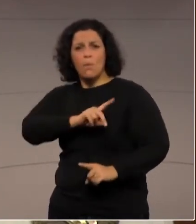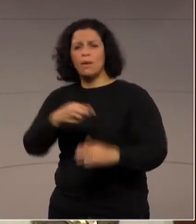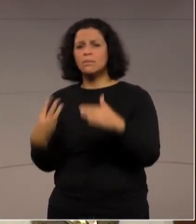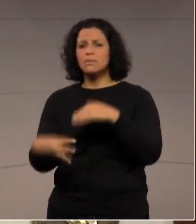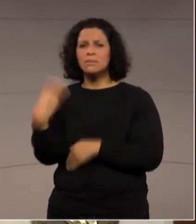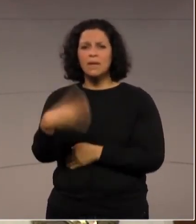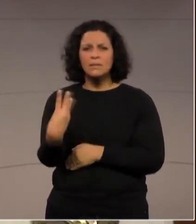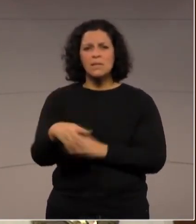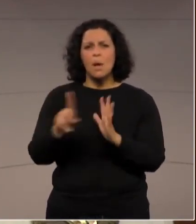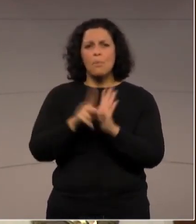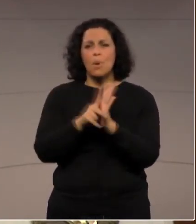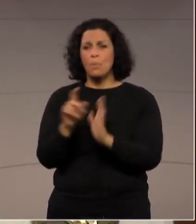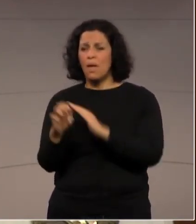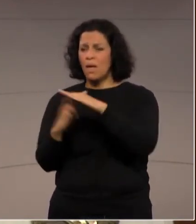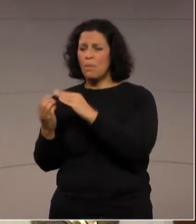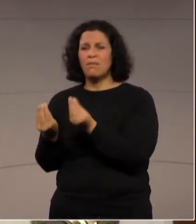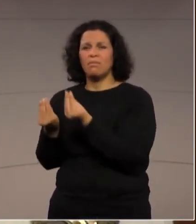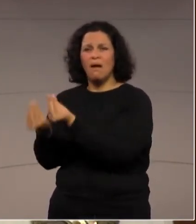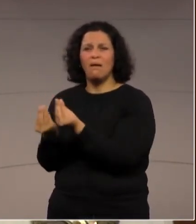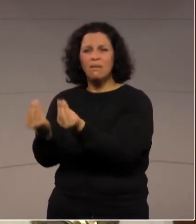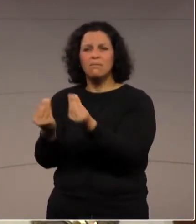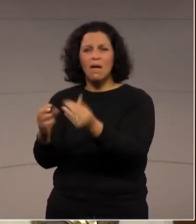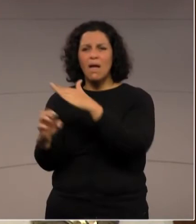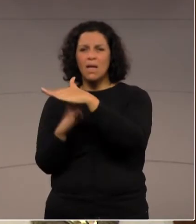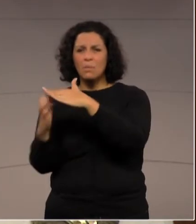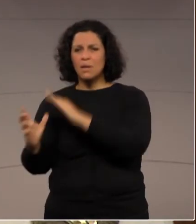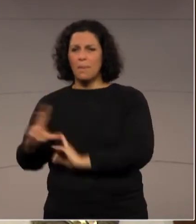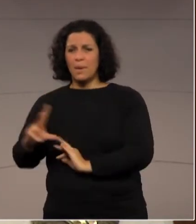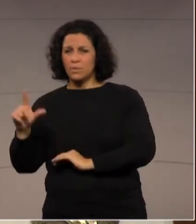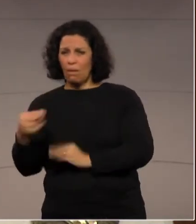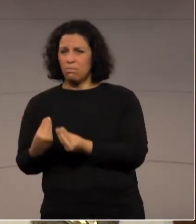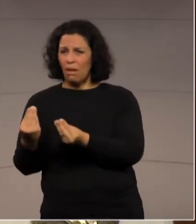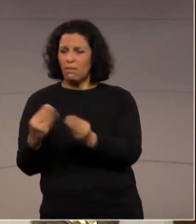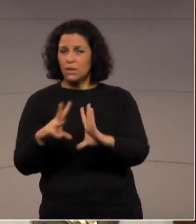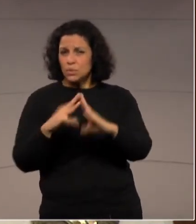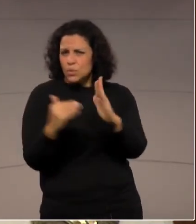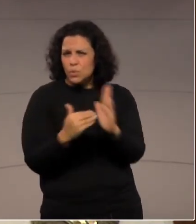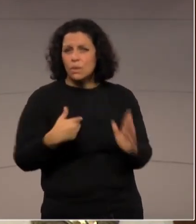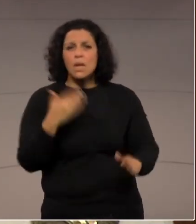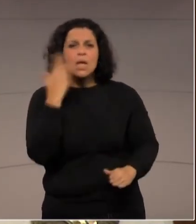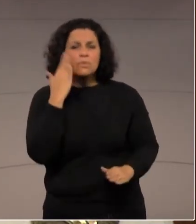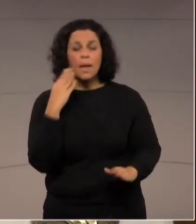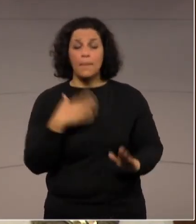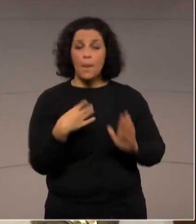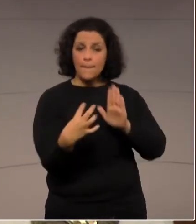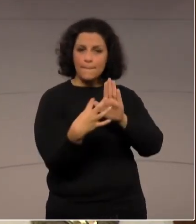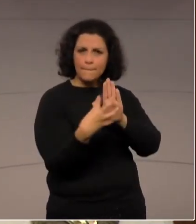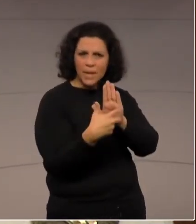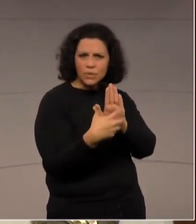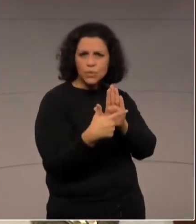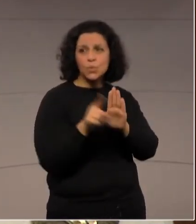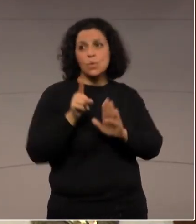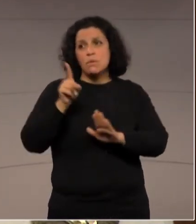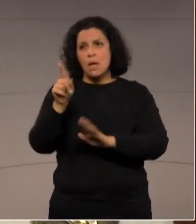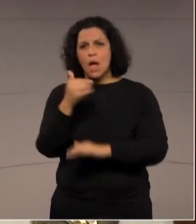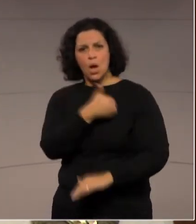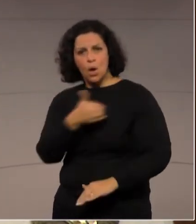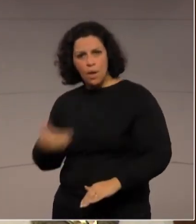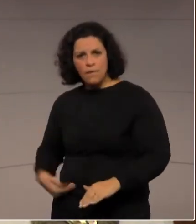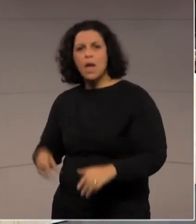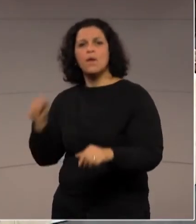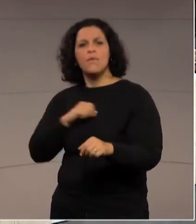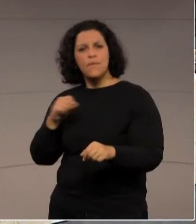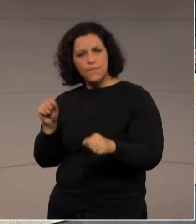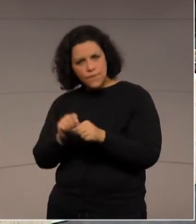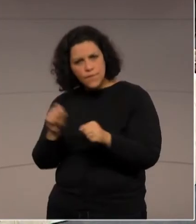cuidado ao estado a terceiros como está sendo feito eu sei que o meu partido quando teve no governo fez algumas